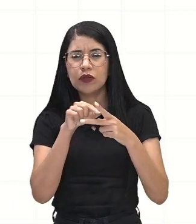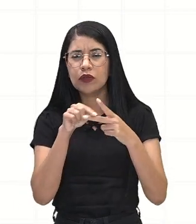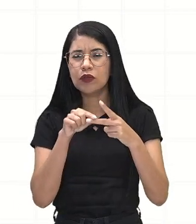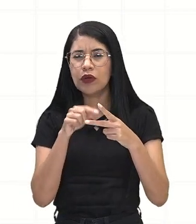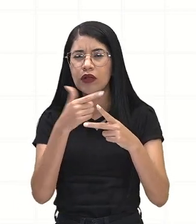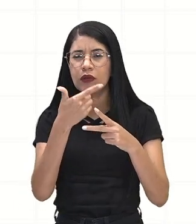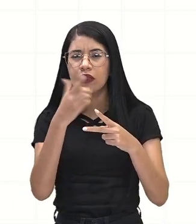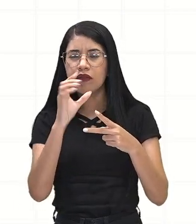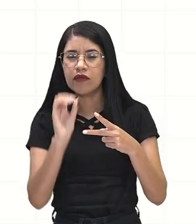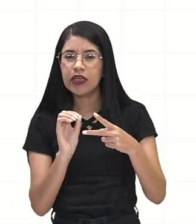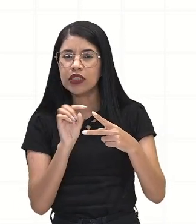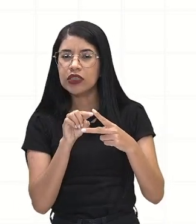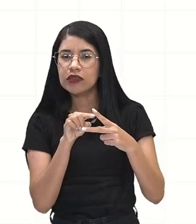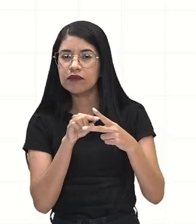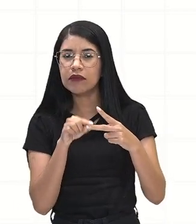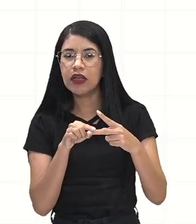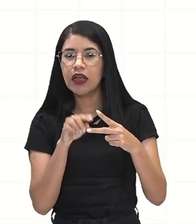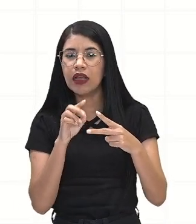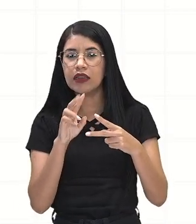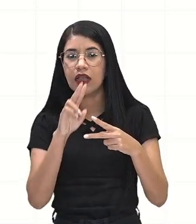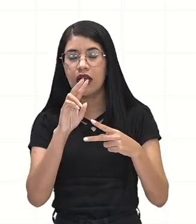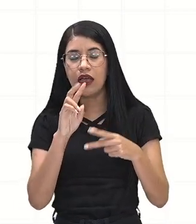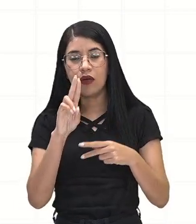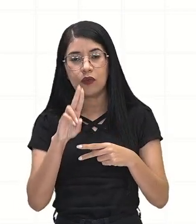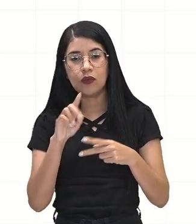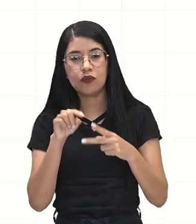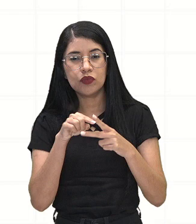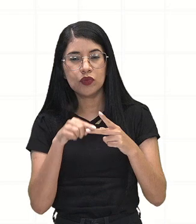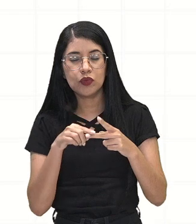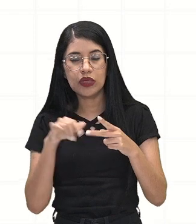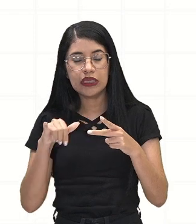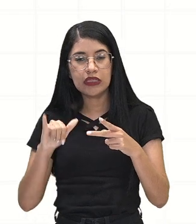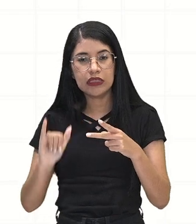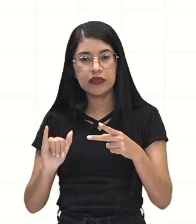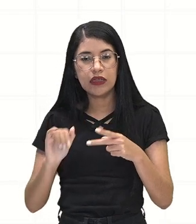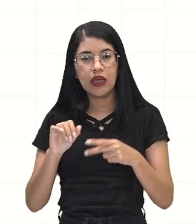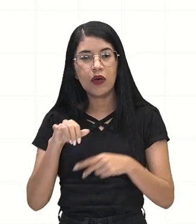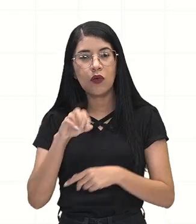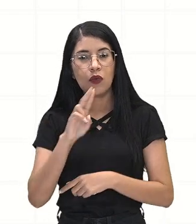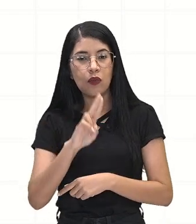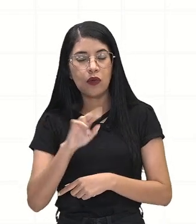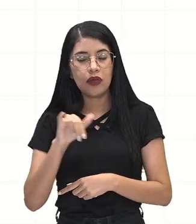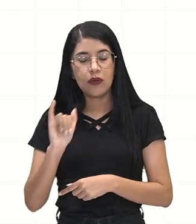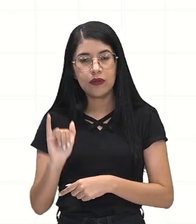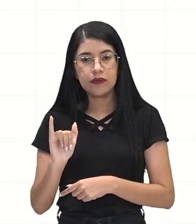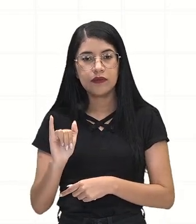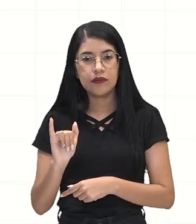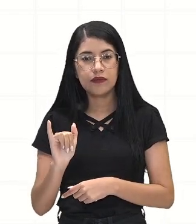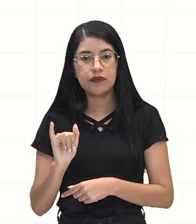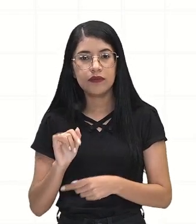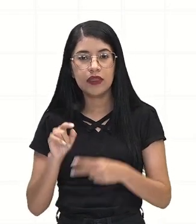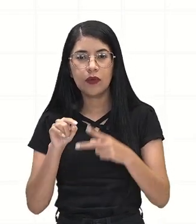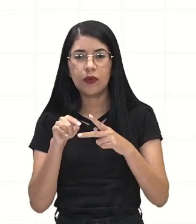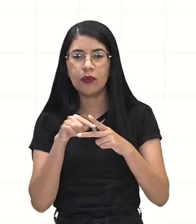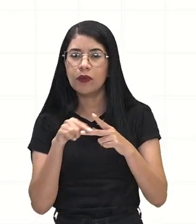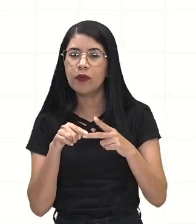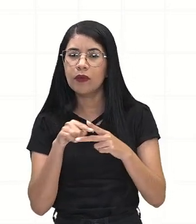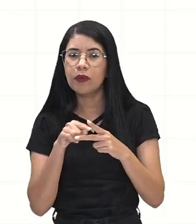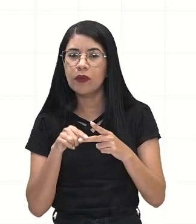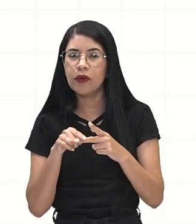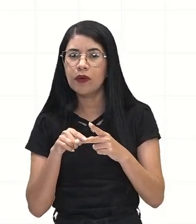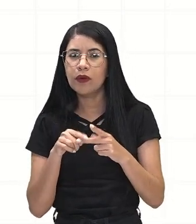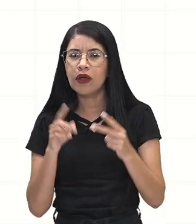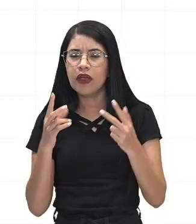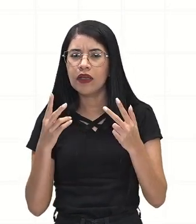20 graus, ó. U e Y, gente, o U e o Y. Esses ângulos, eles estão